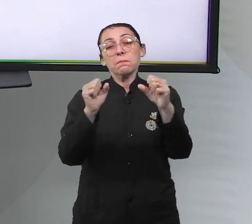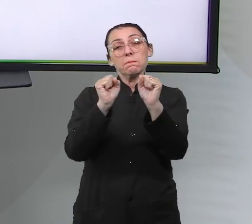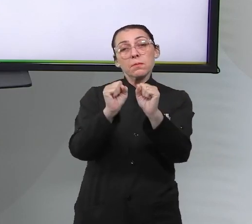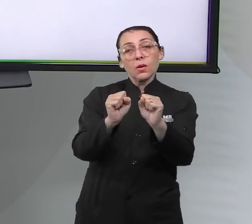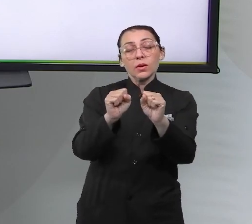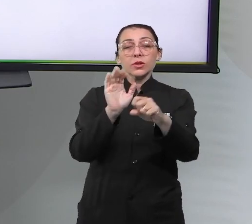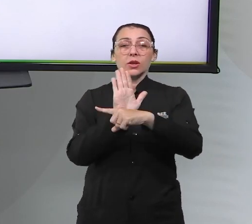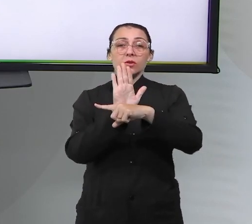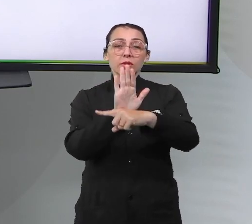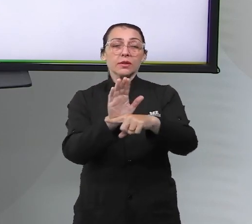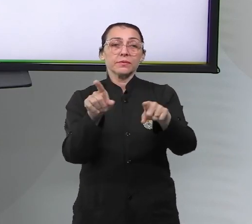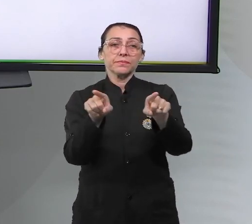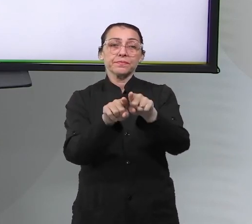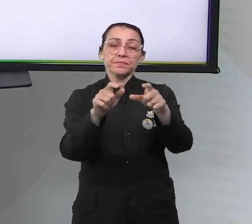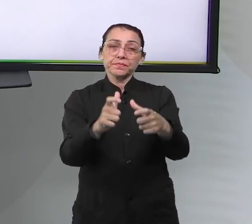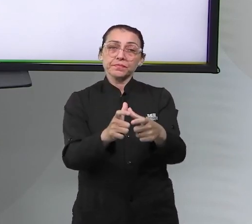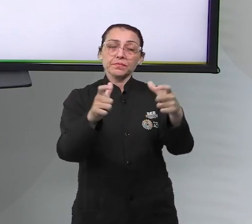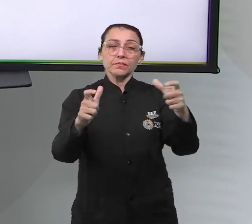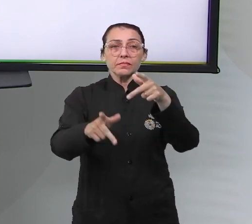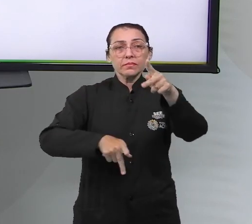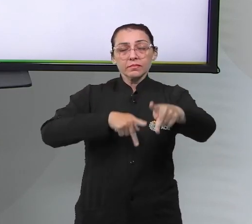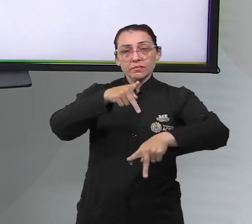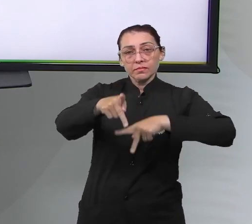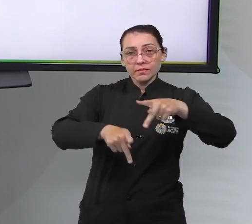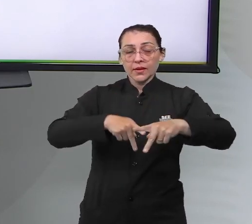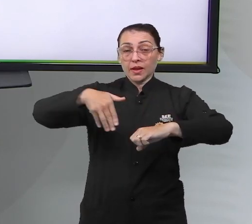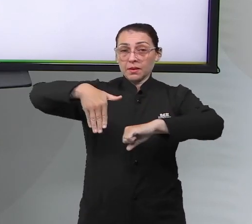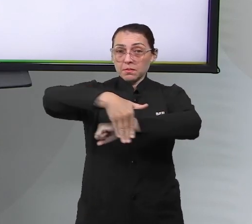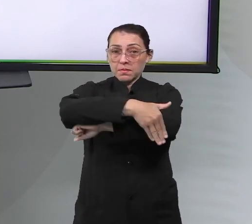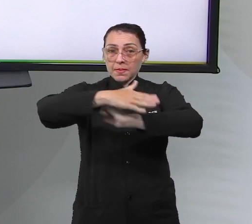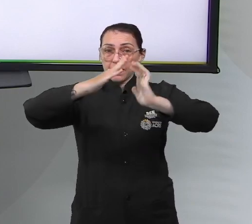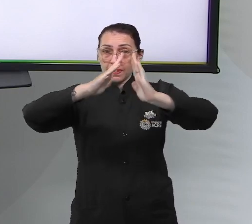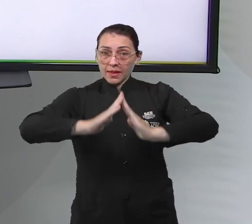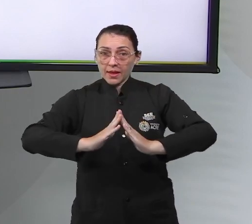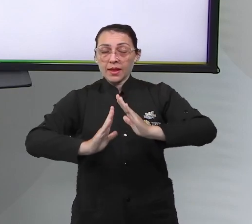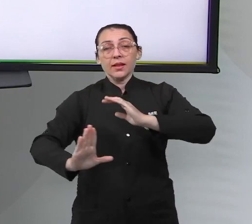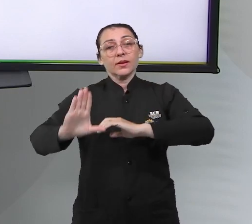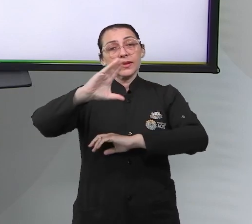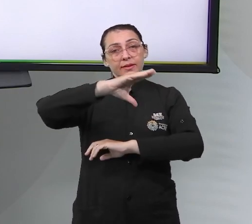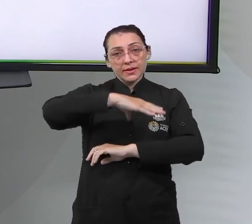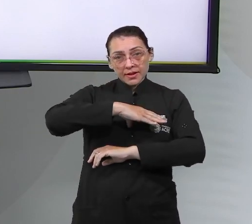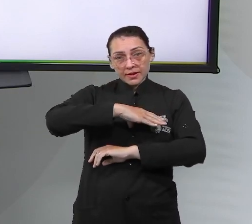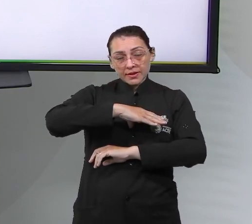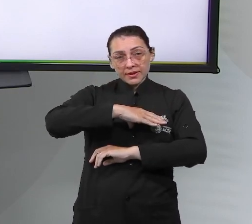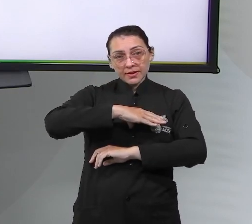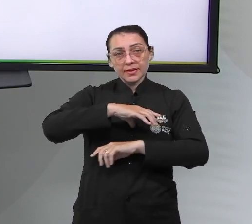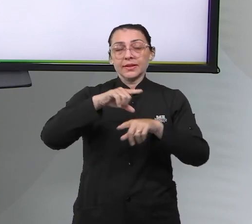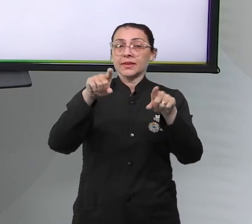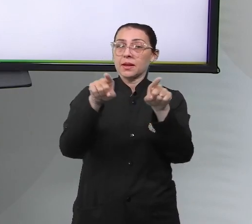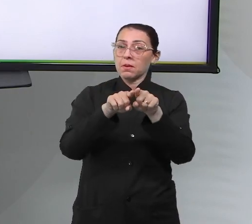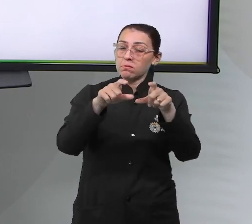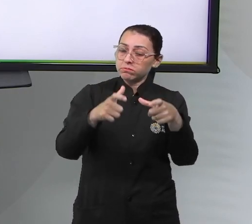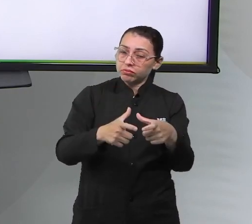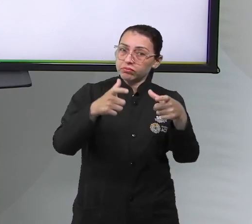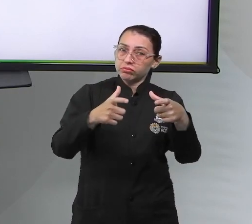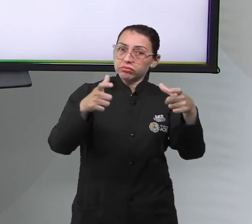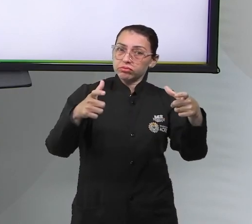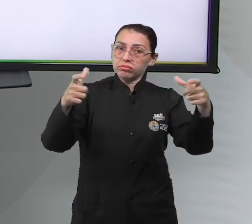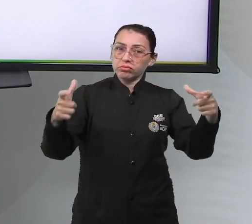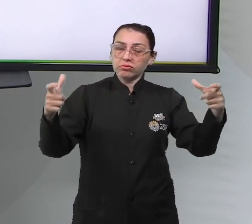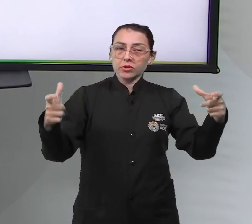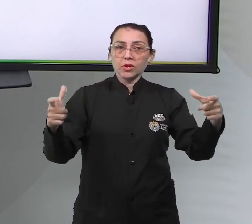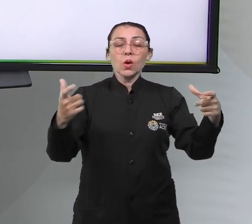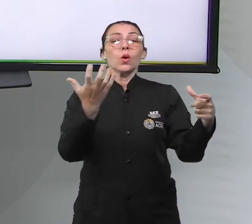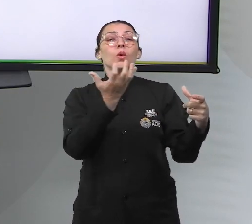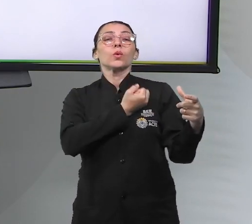pode contribuir para o aumento da população de rua nas nossas cidades. Irá aumentar também